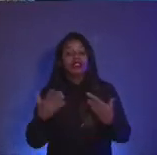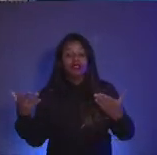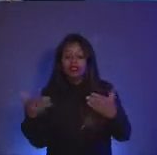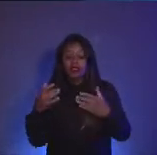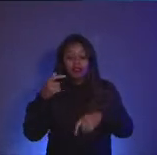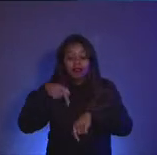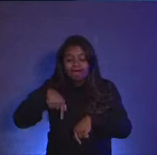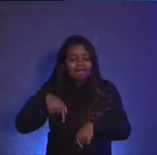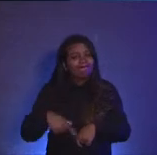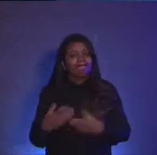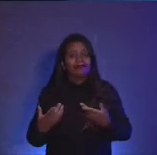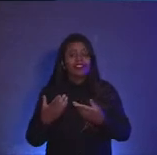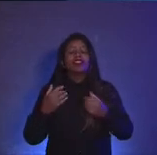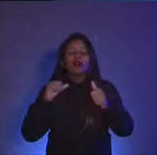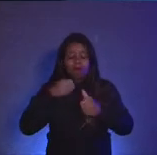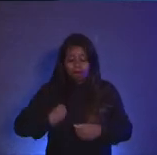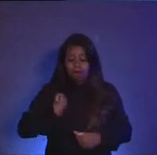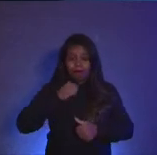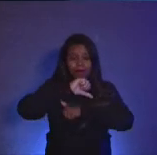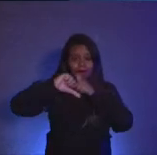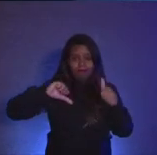das pessoas.